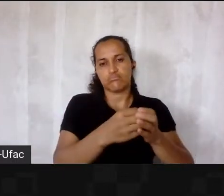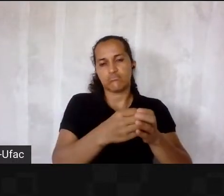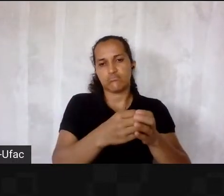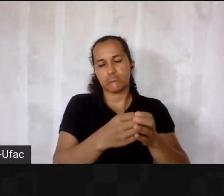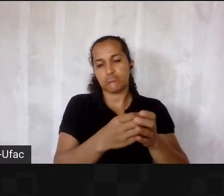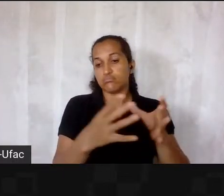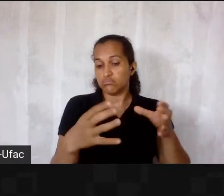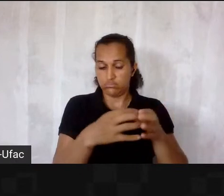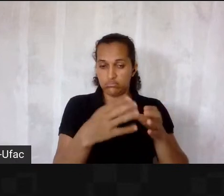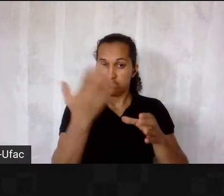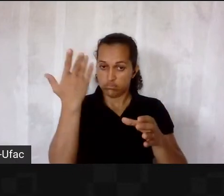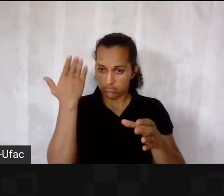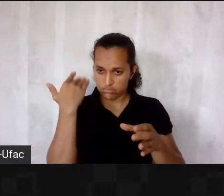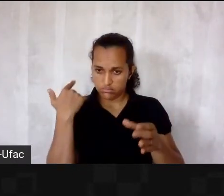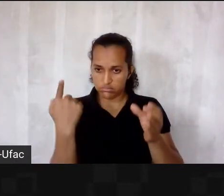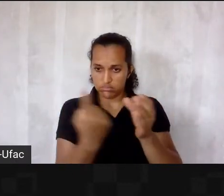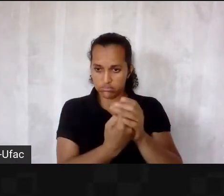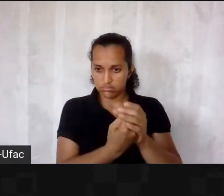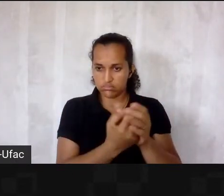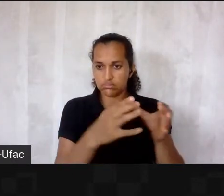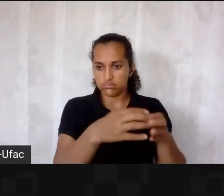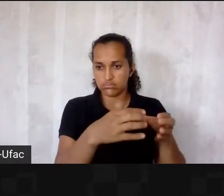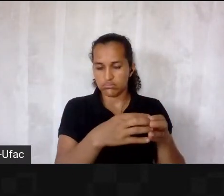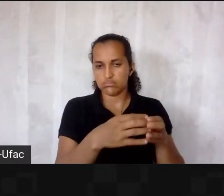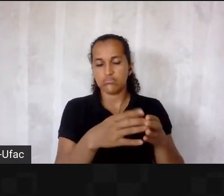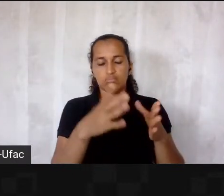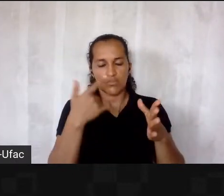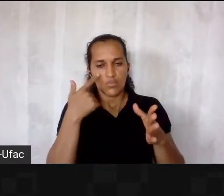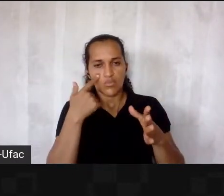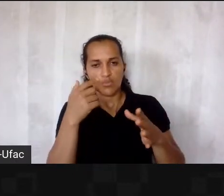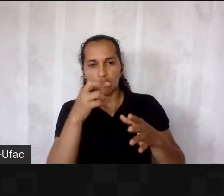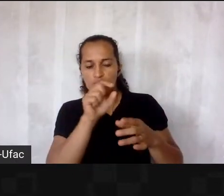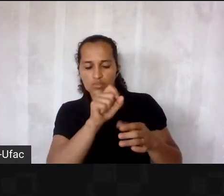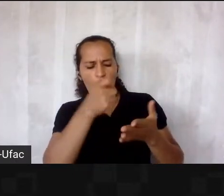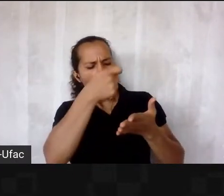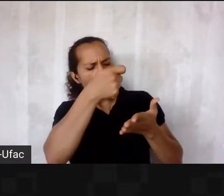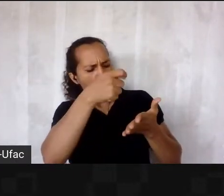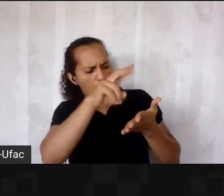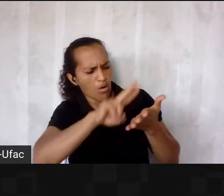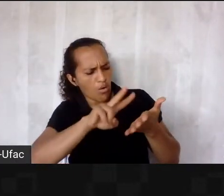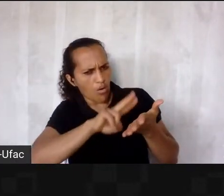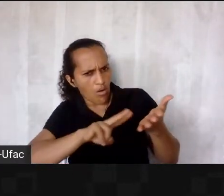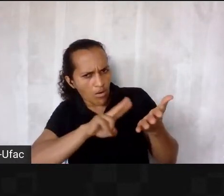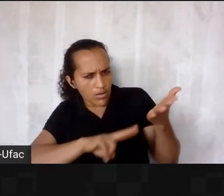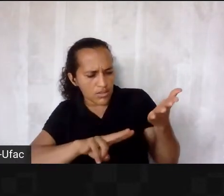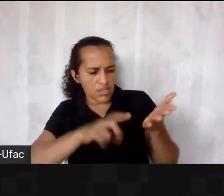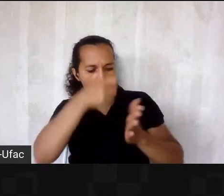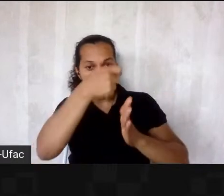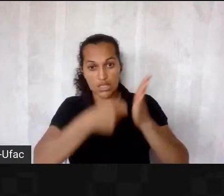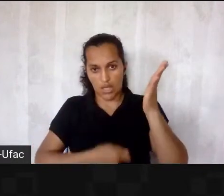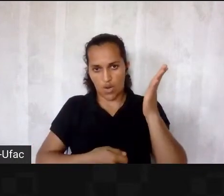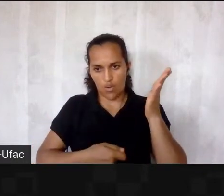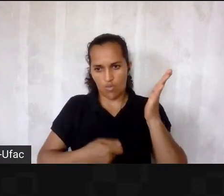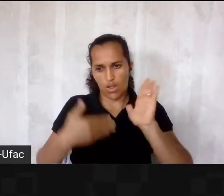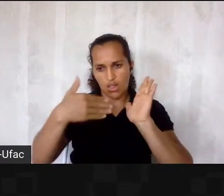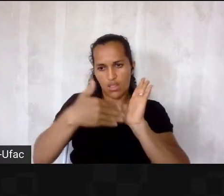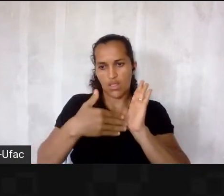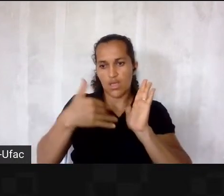equipe de corretores da redação na COPEV, até meados de 2008.